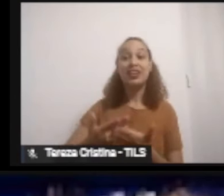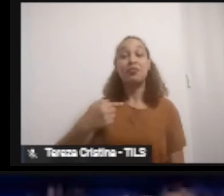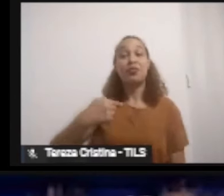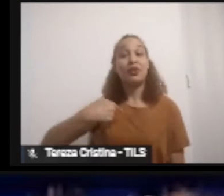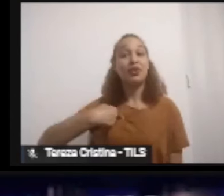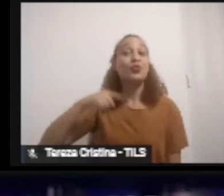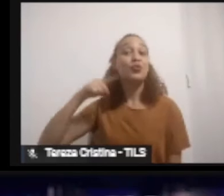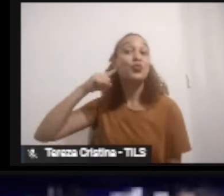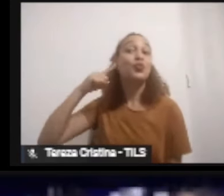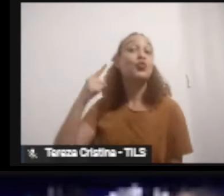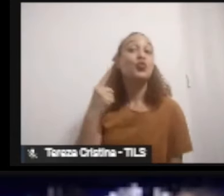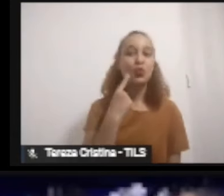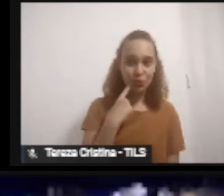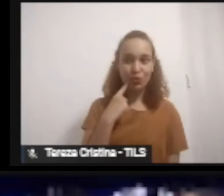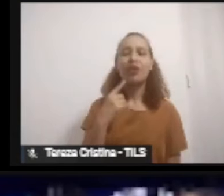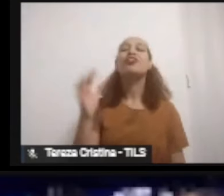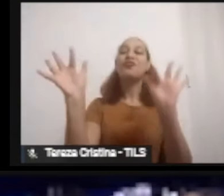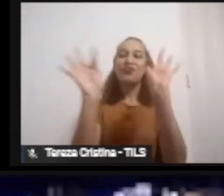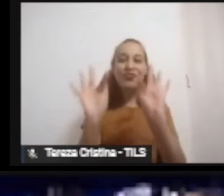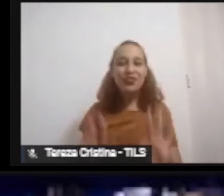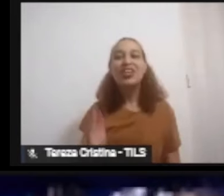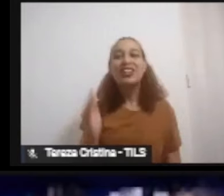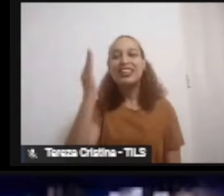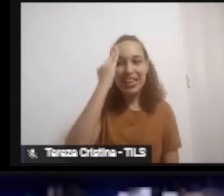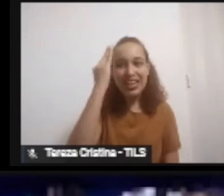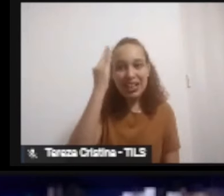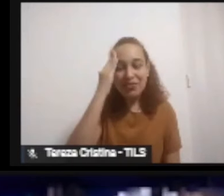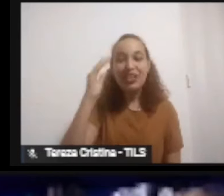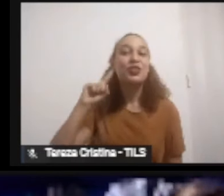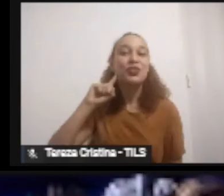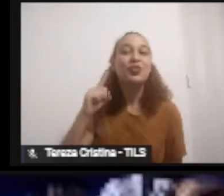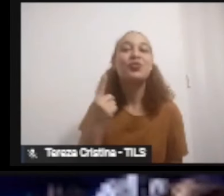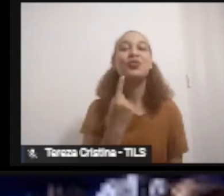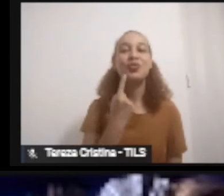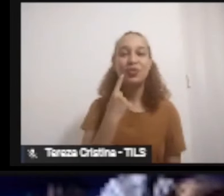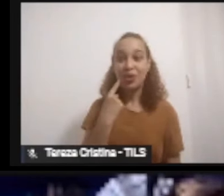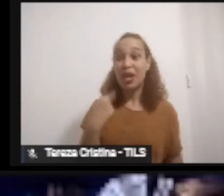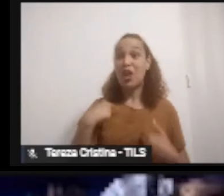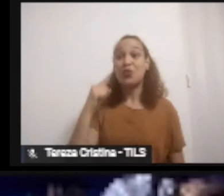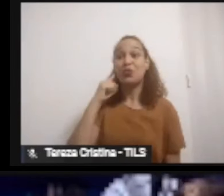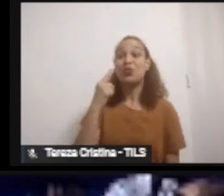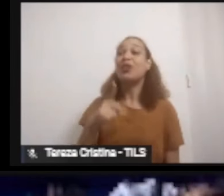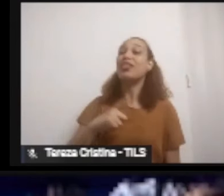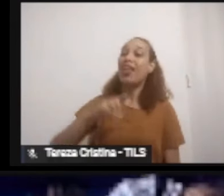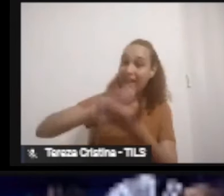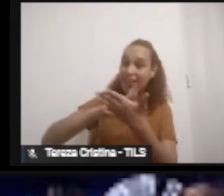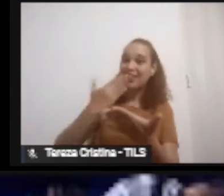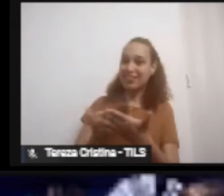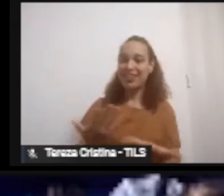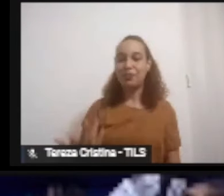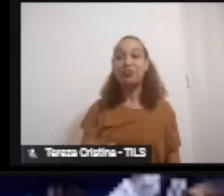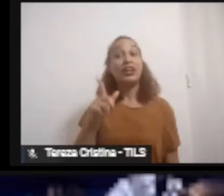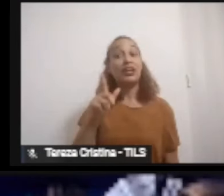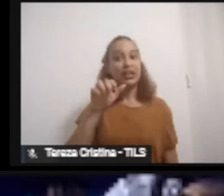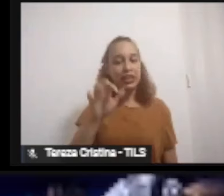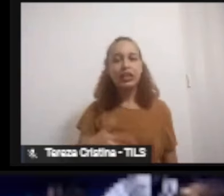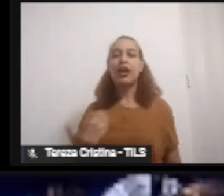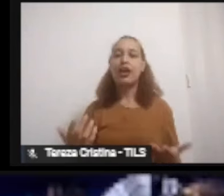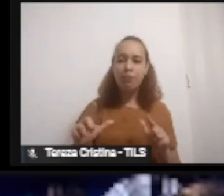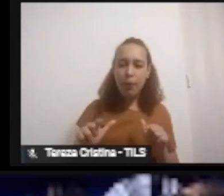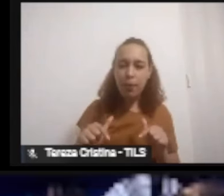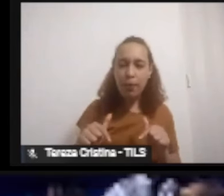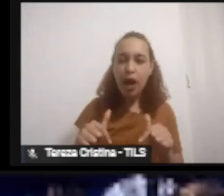auditiva. Fico muito feliz de saber isso. Quem agilizou toda essa questão de acessibilidade foi a Márcia, da rede Não